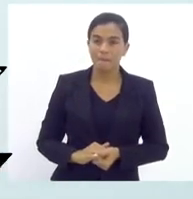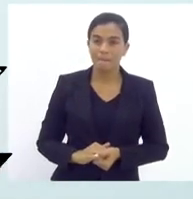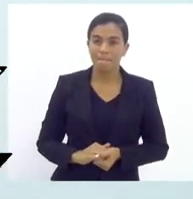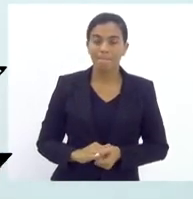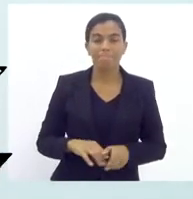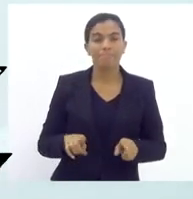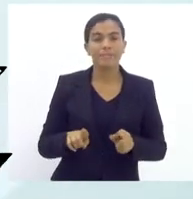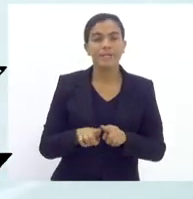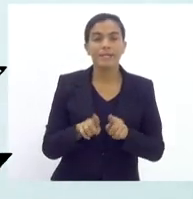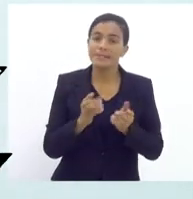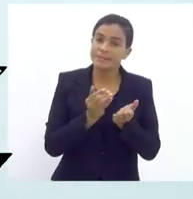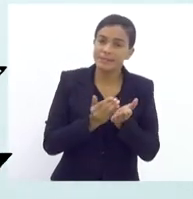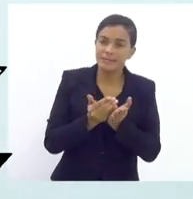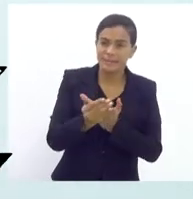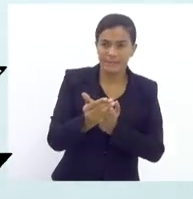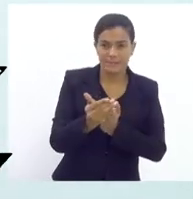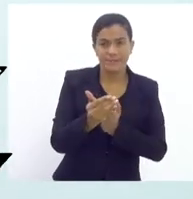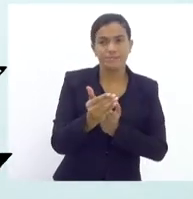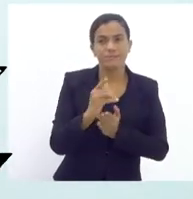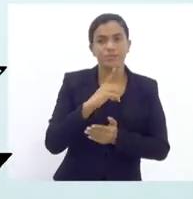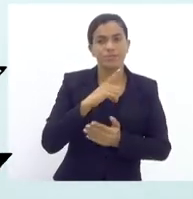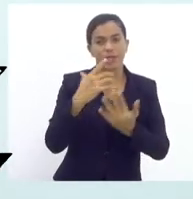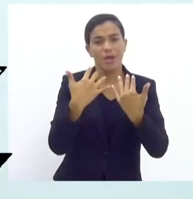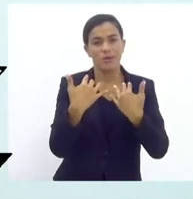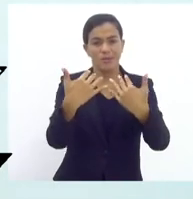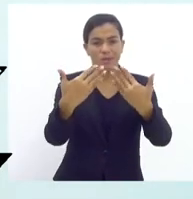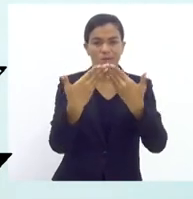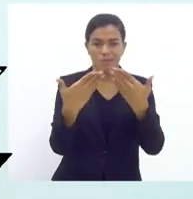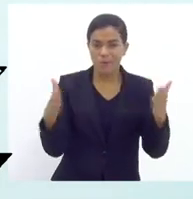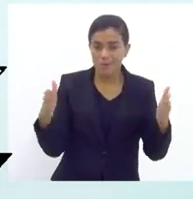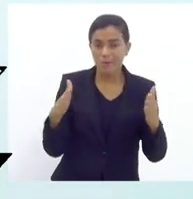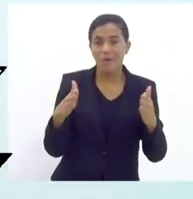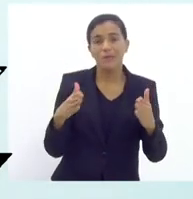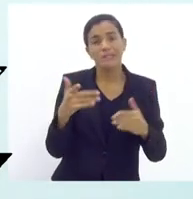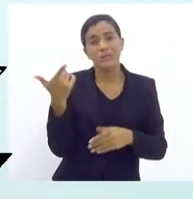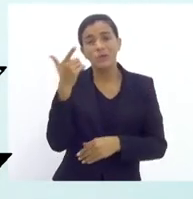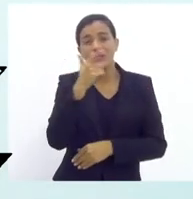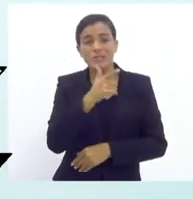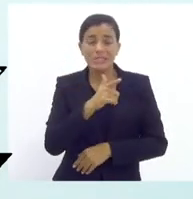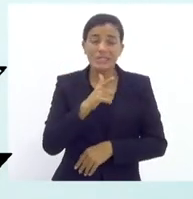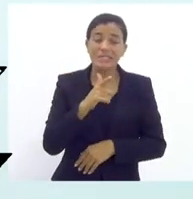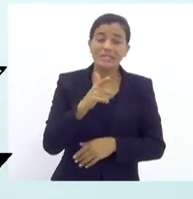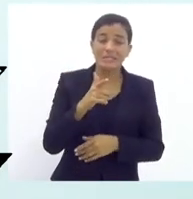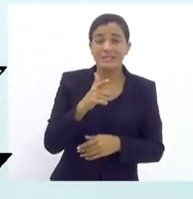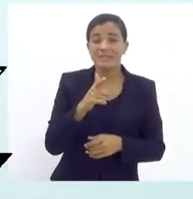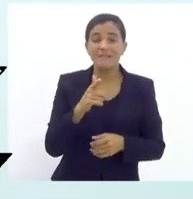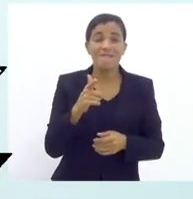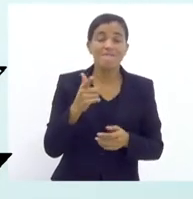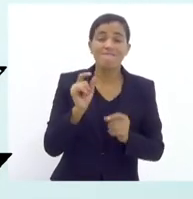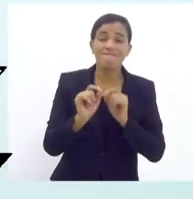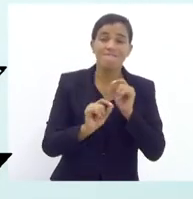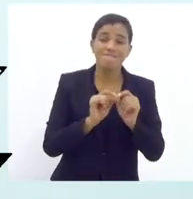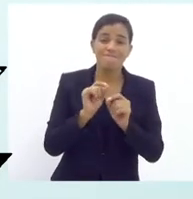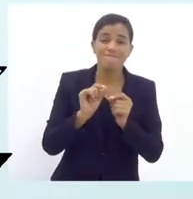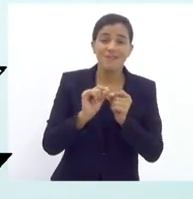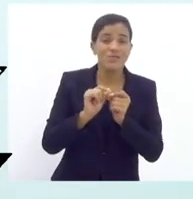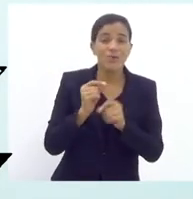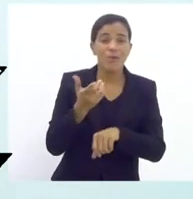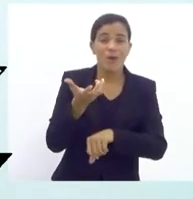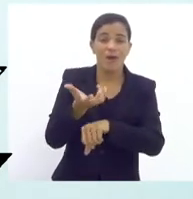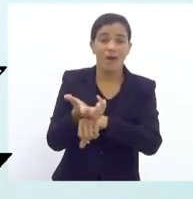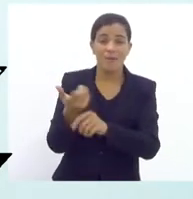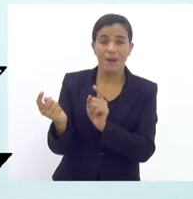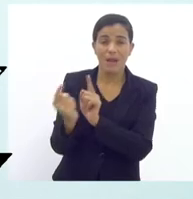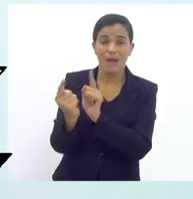inicialmente gente faríamos a audiência pública e a perspectiva que a gente conseguisse depois fazer uma praça de atendimentos né